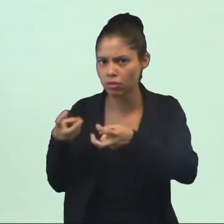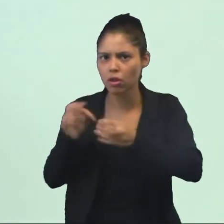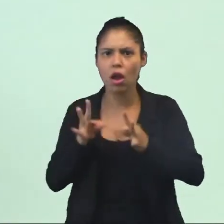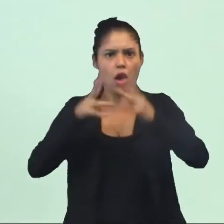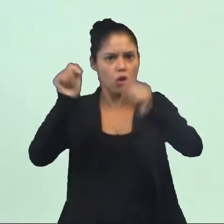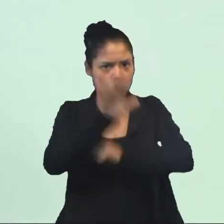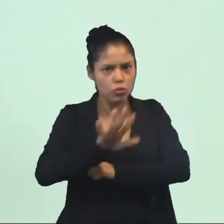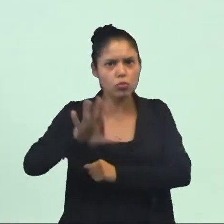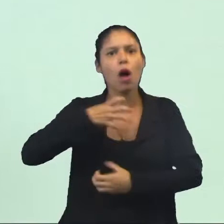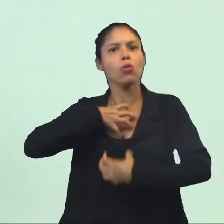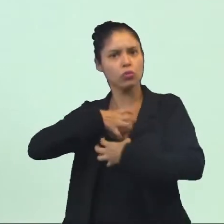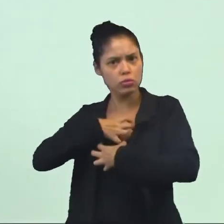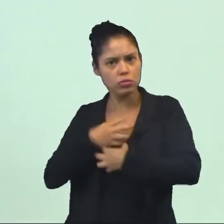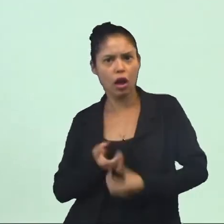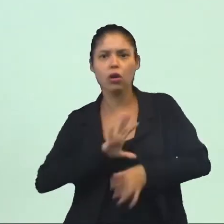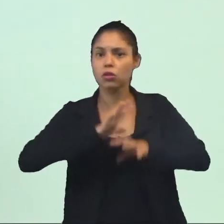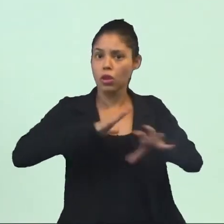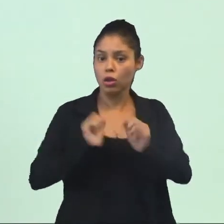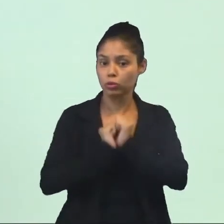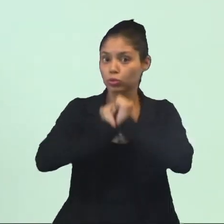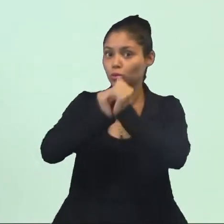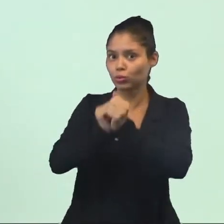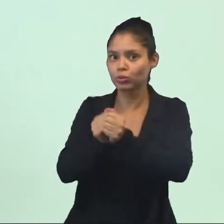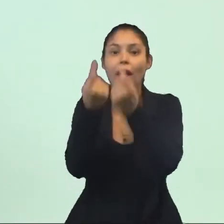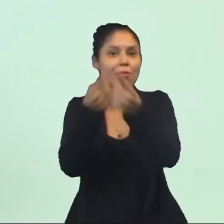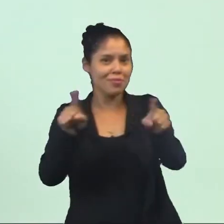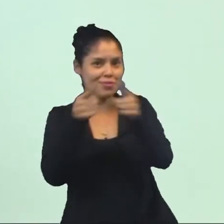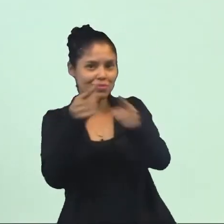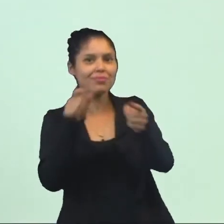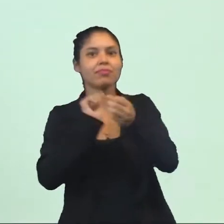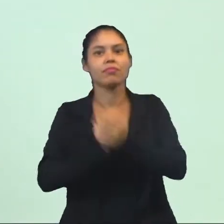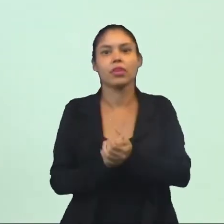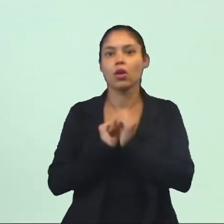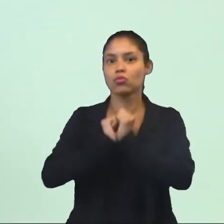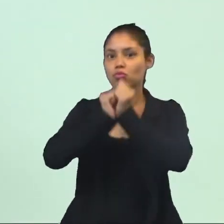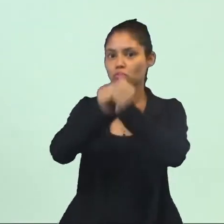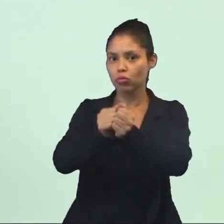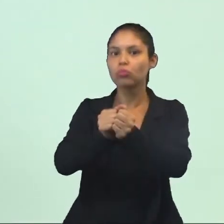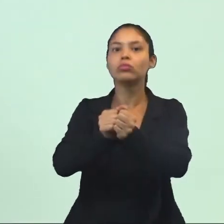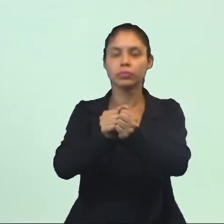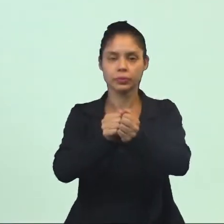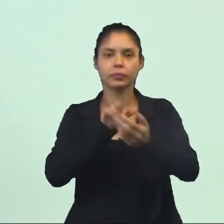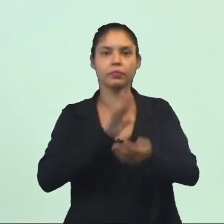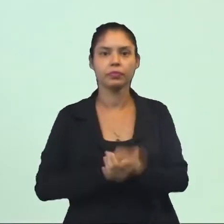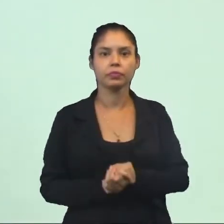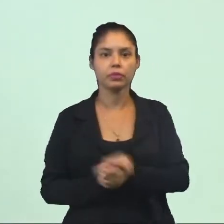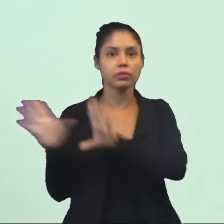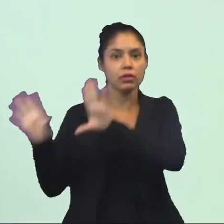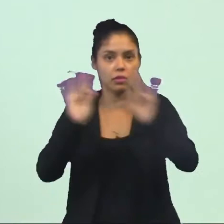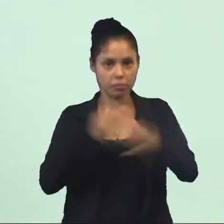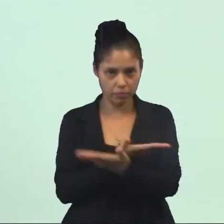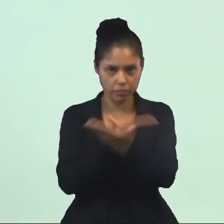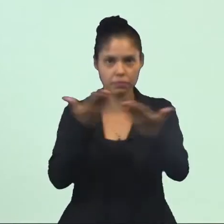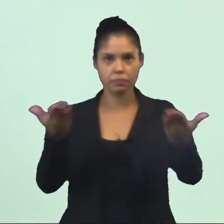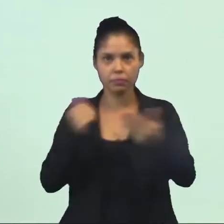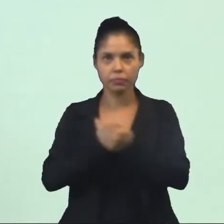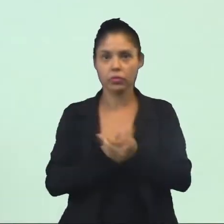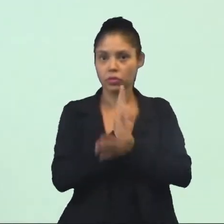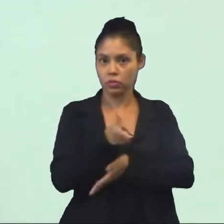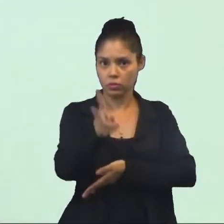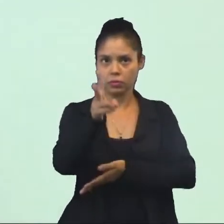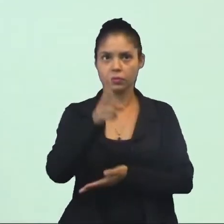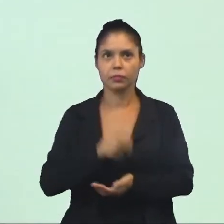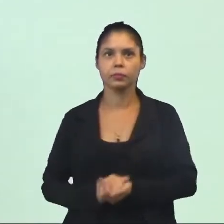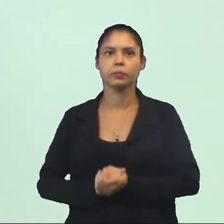tô fazendo um ritmo uma Harmonia melodia isso a música vai trazer para você vamos